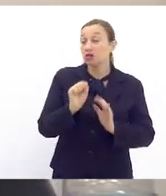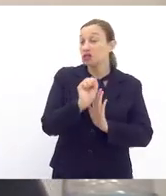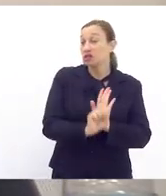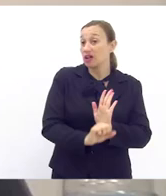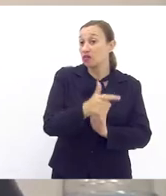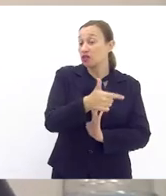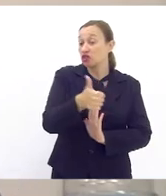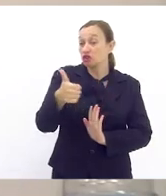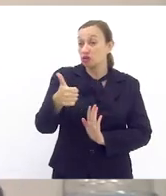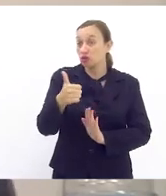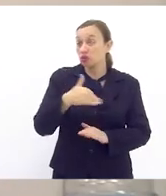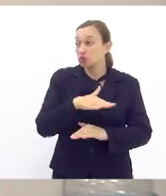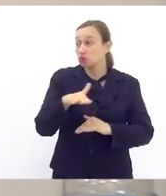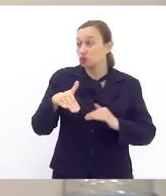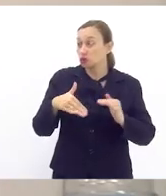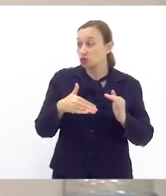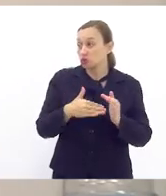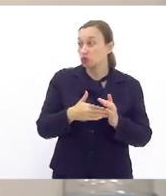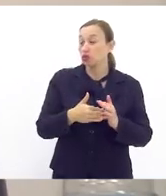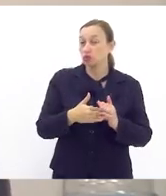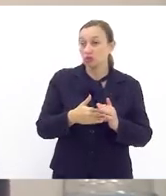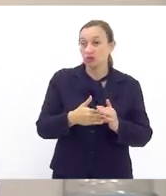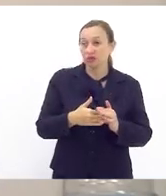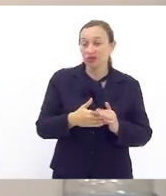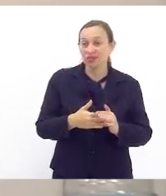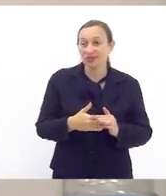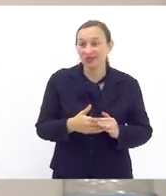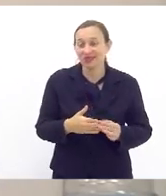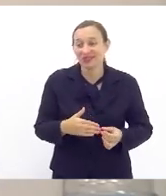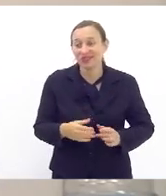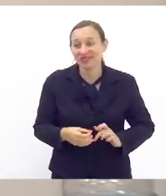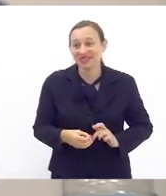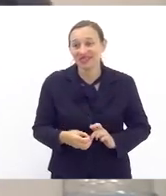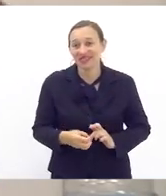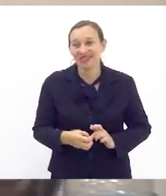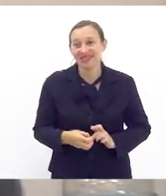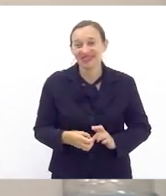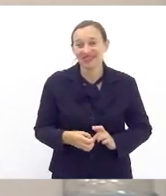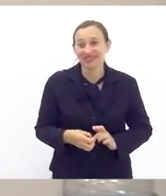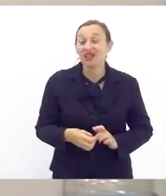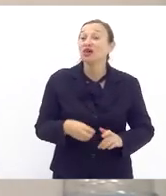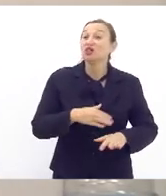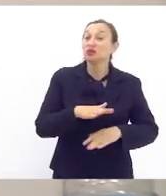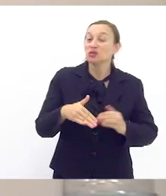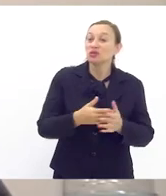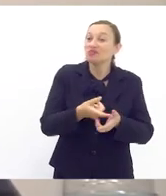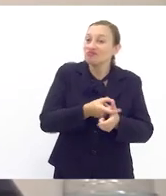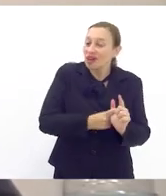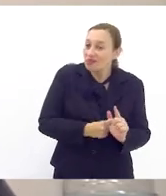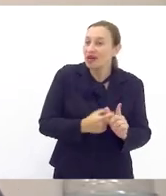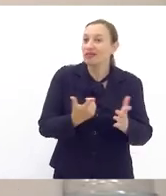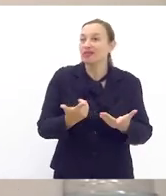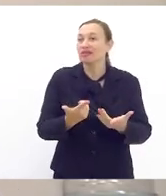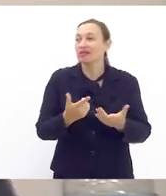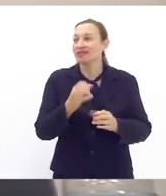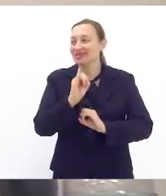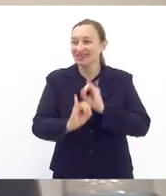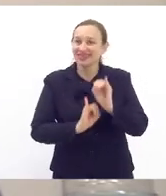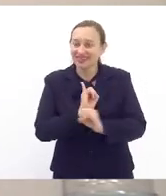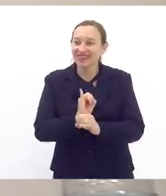aonde todo mundo Depende de algum aparelho eletrônico aonde todo mundo depende da internet para poder trabalhar